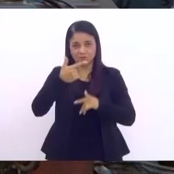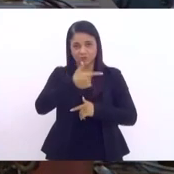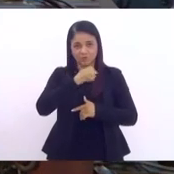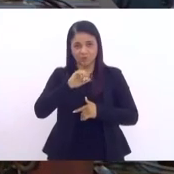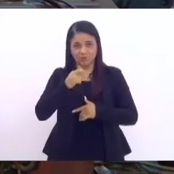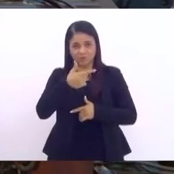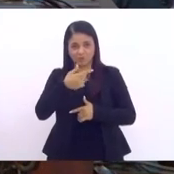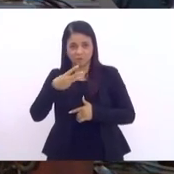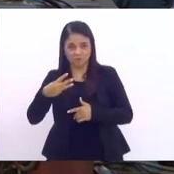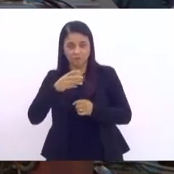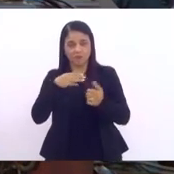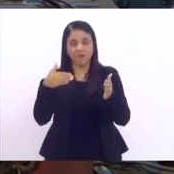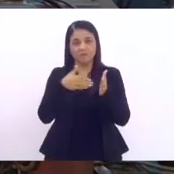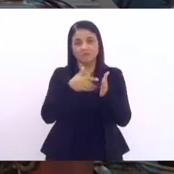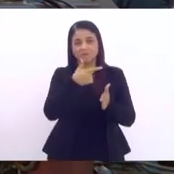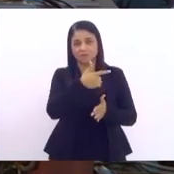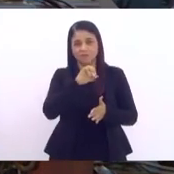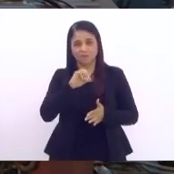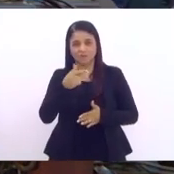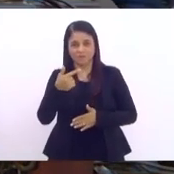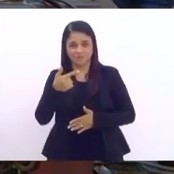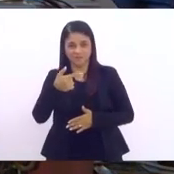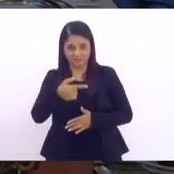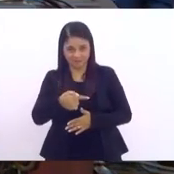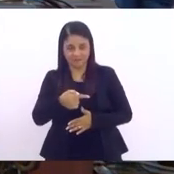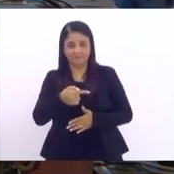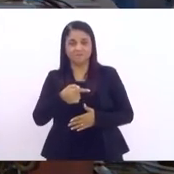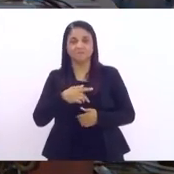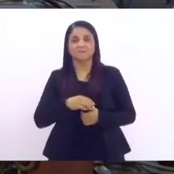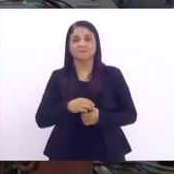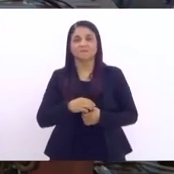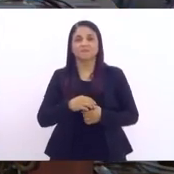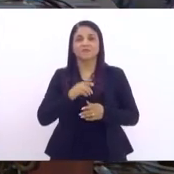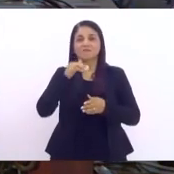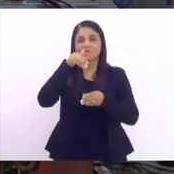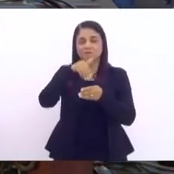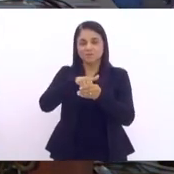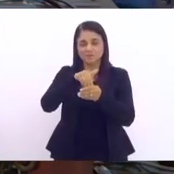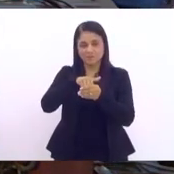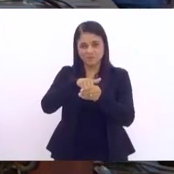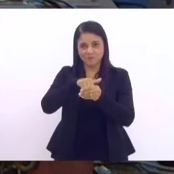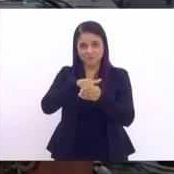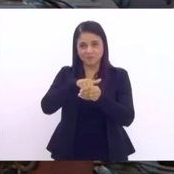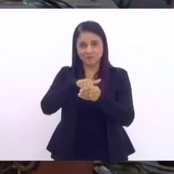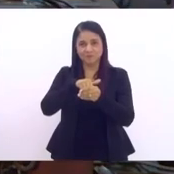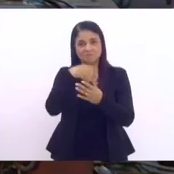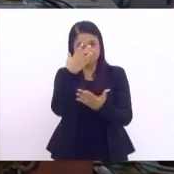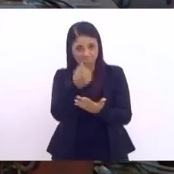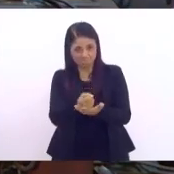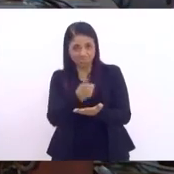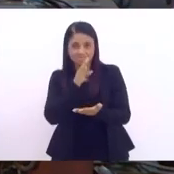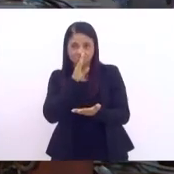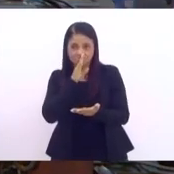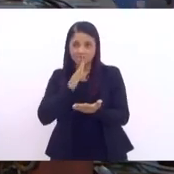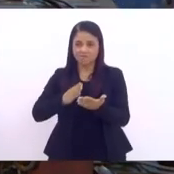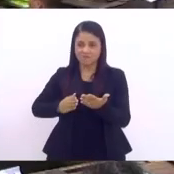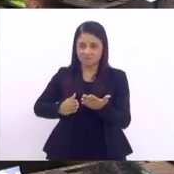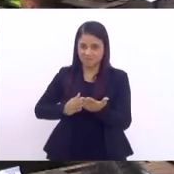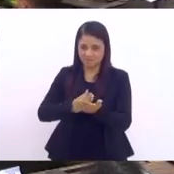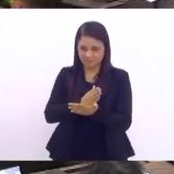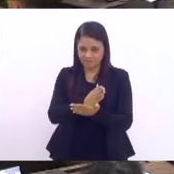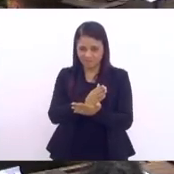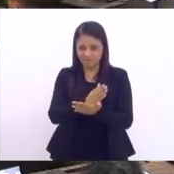2027. Em votação. Senhores que aprovam, permaneçam como estão. Aprovado, vai